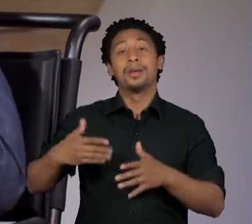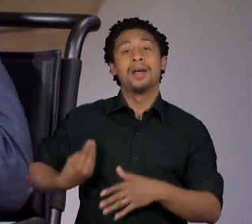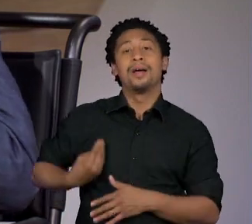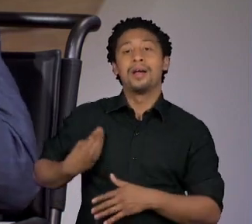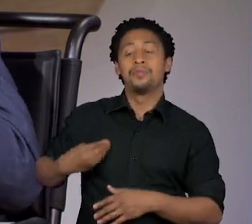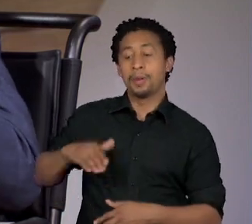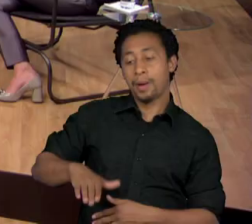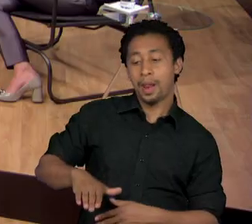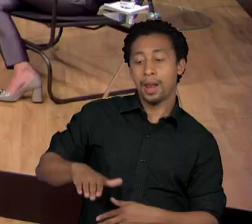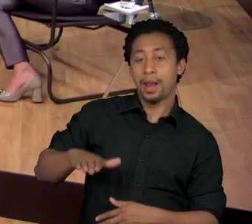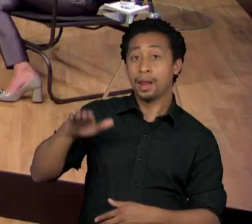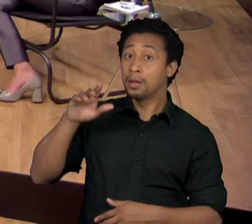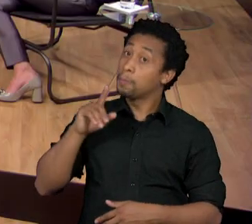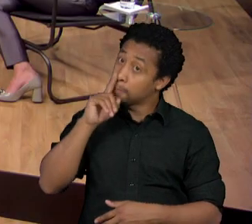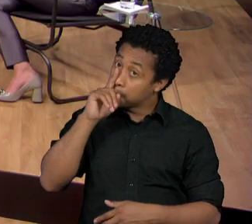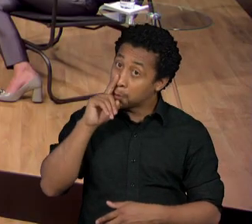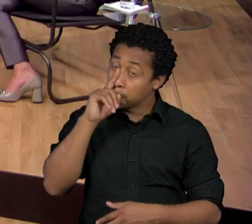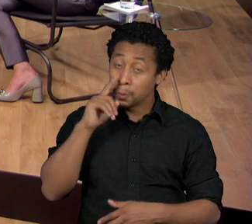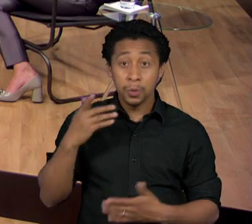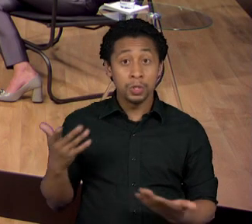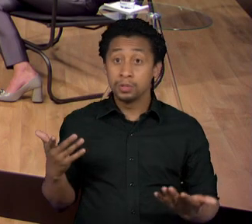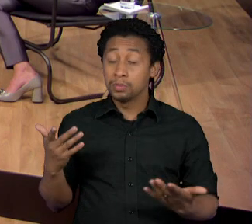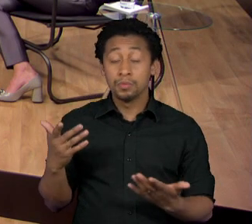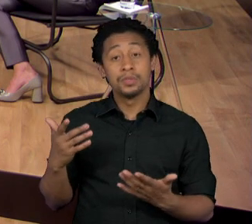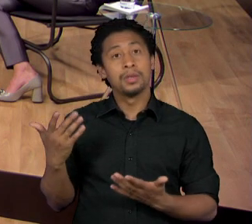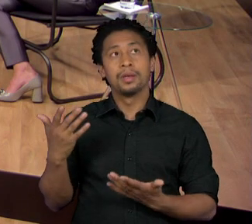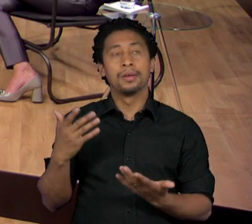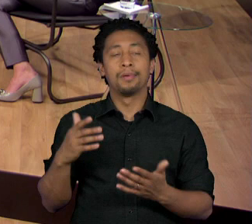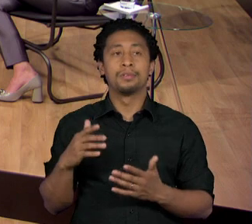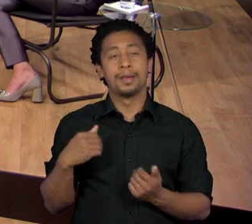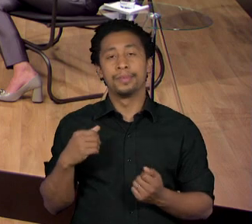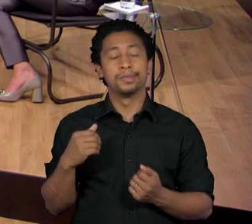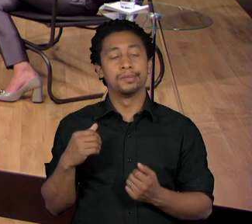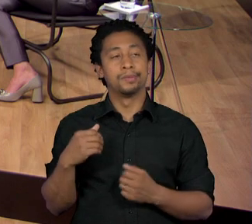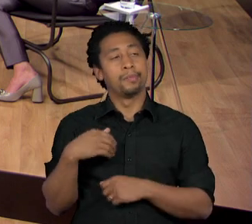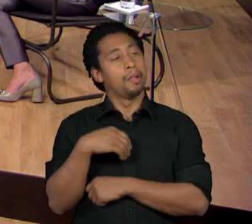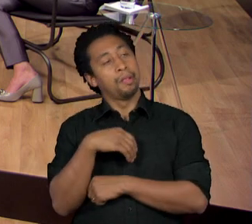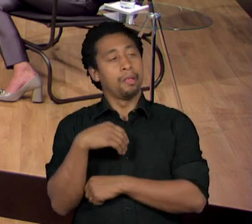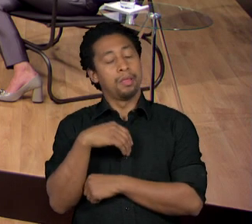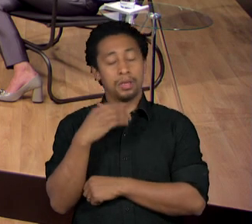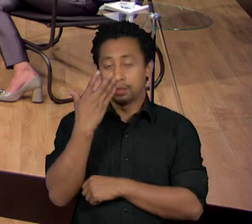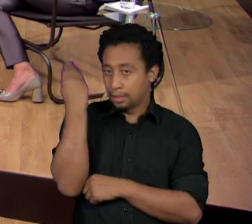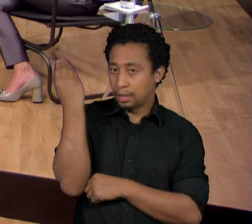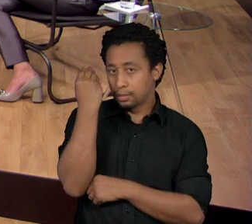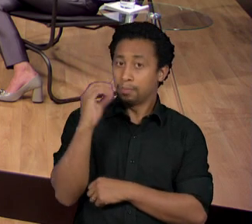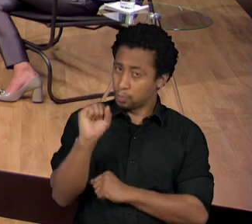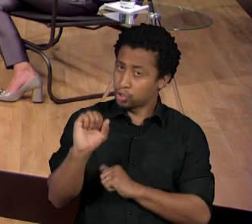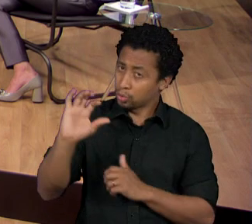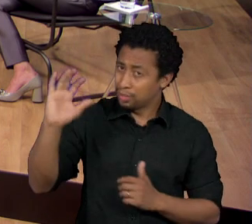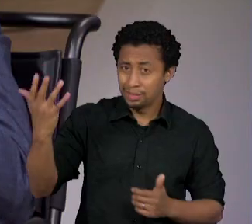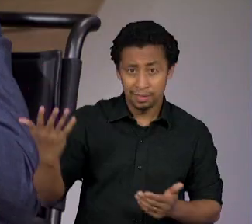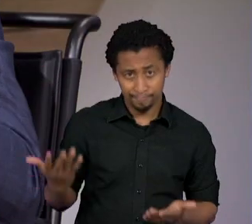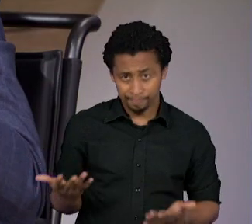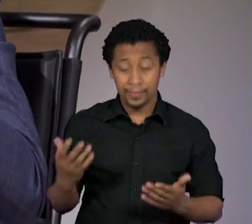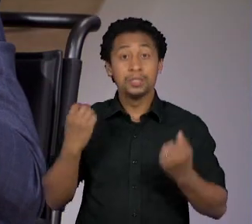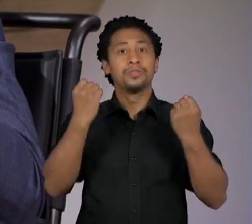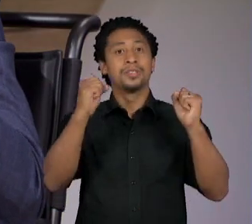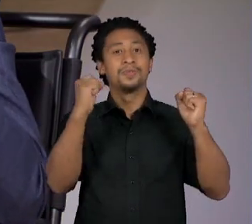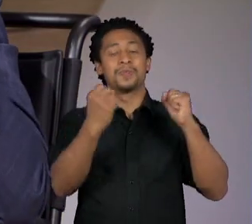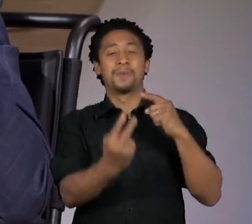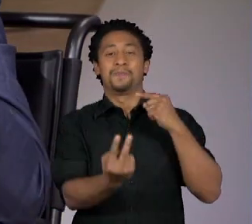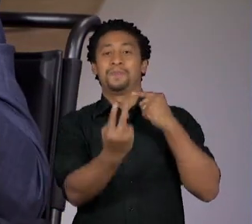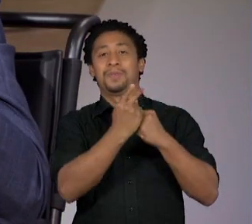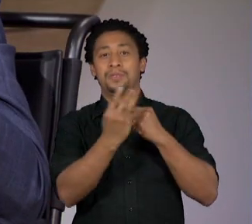que te expõem ao maior risco de você evoluir para uma demência como Alzheimer. Então, a atividade física, ela protege contra esses fatores. Então, além de se